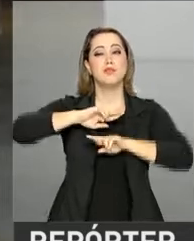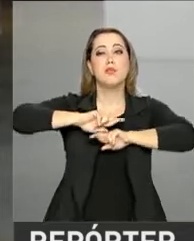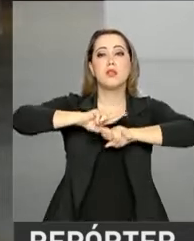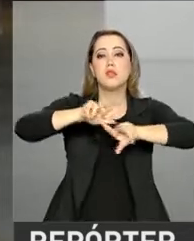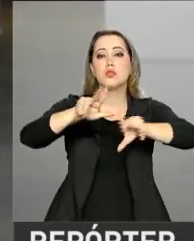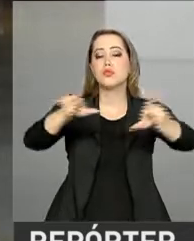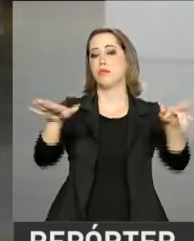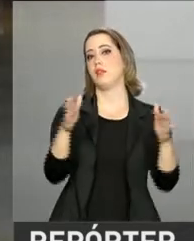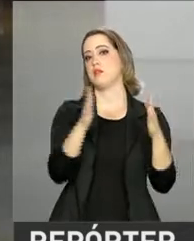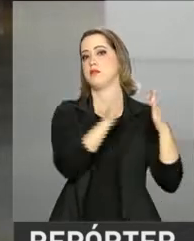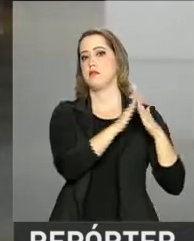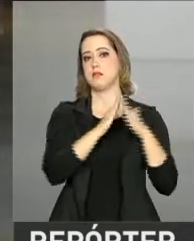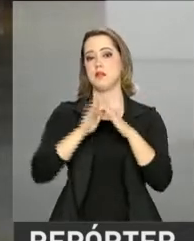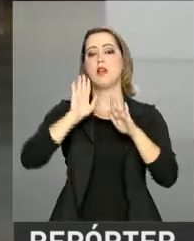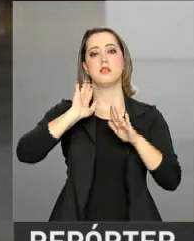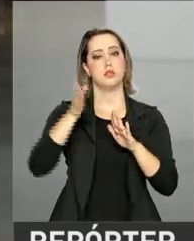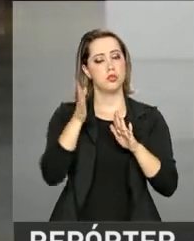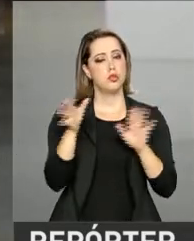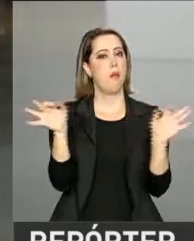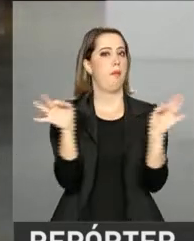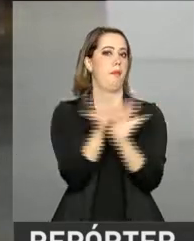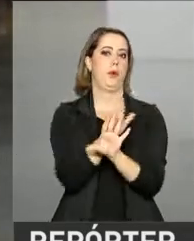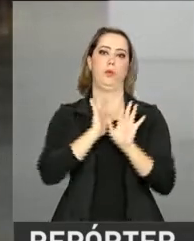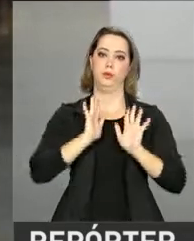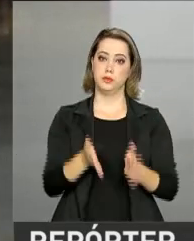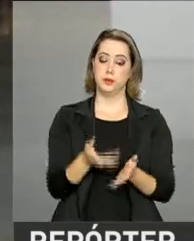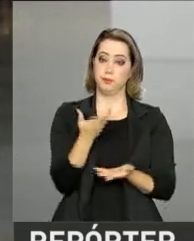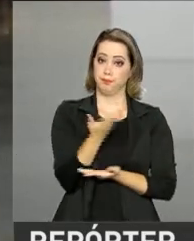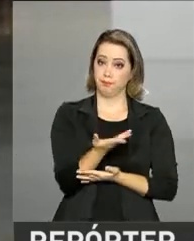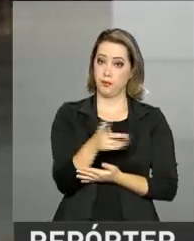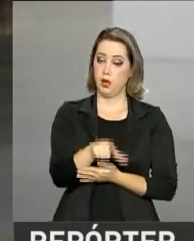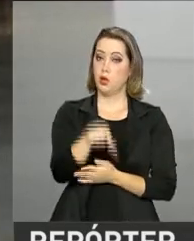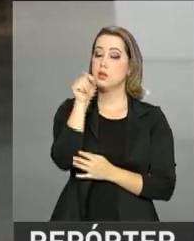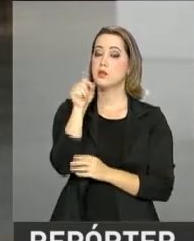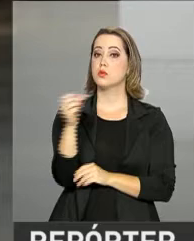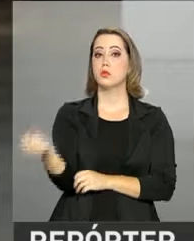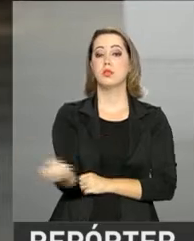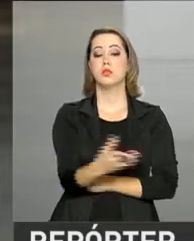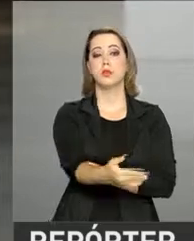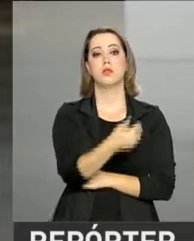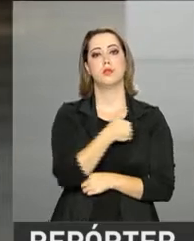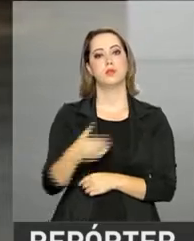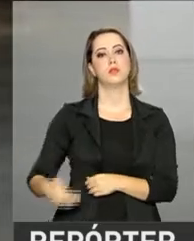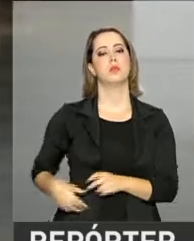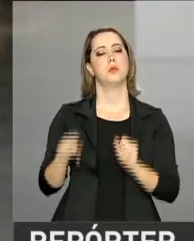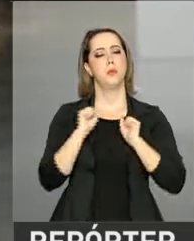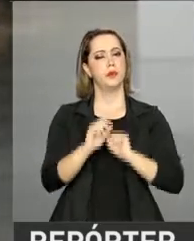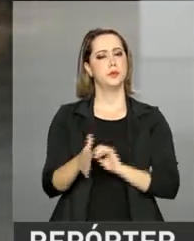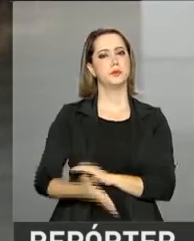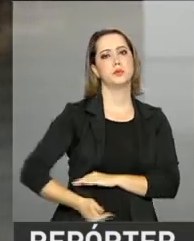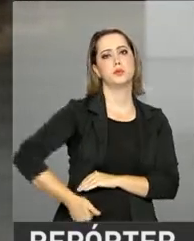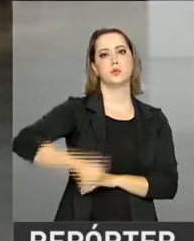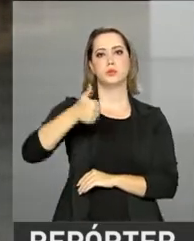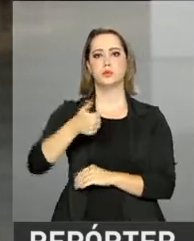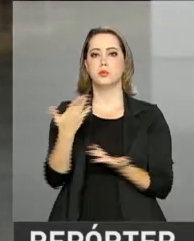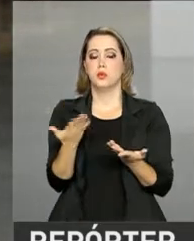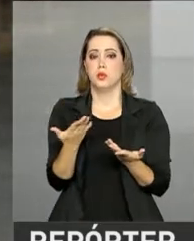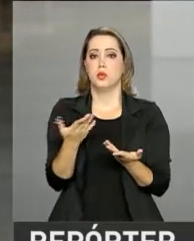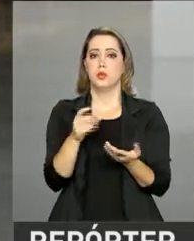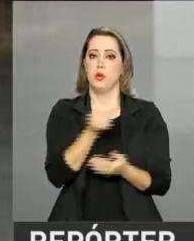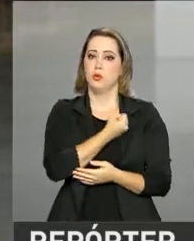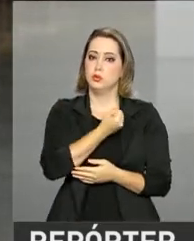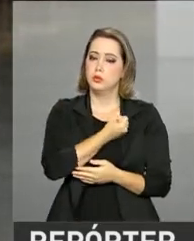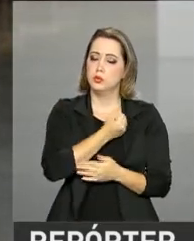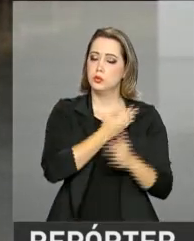já construídas no país e com essa decisão acredita que poderá desafogar os estoques nos